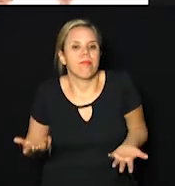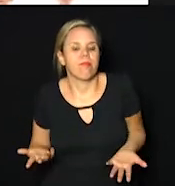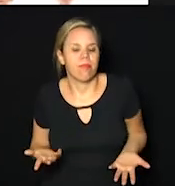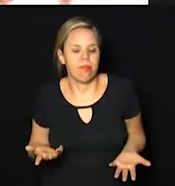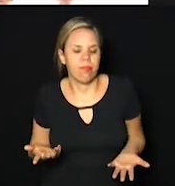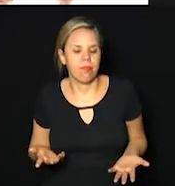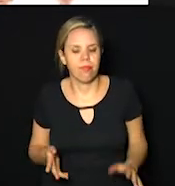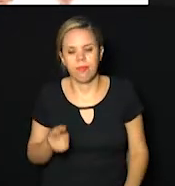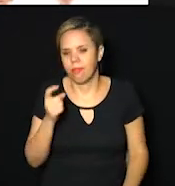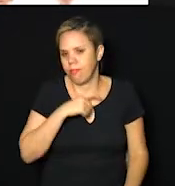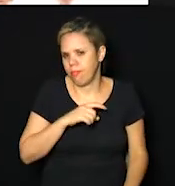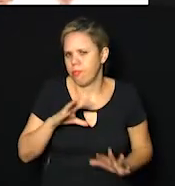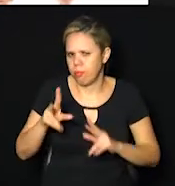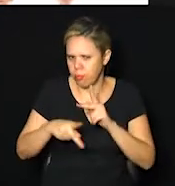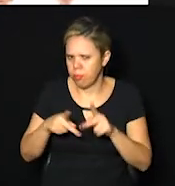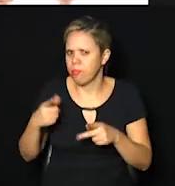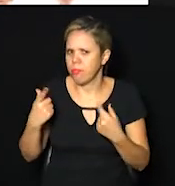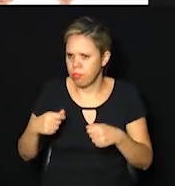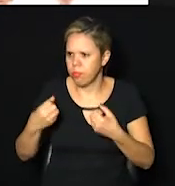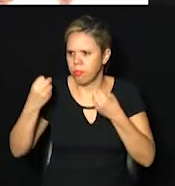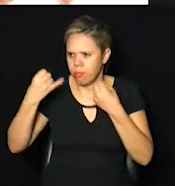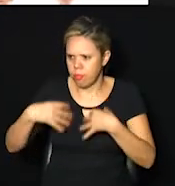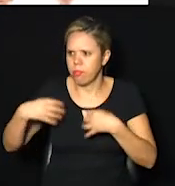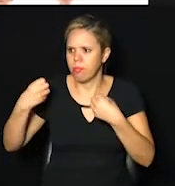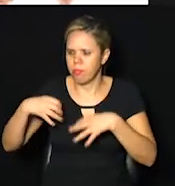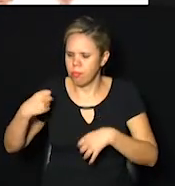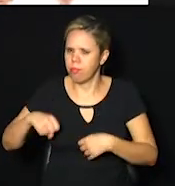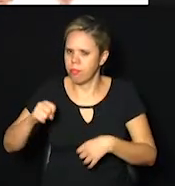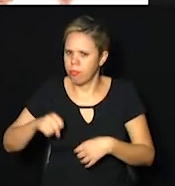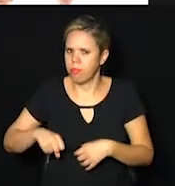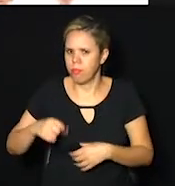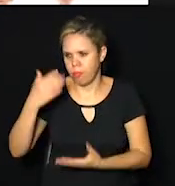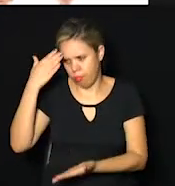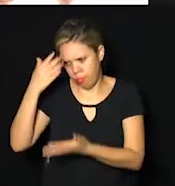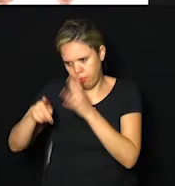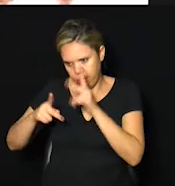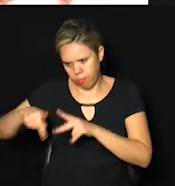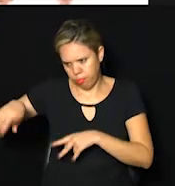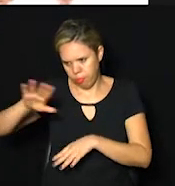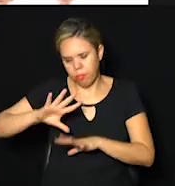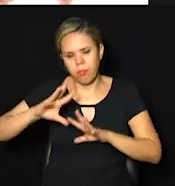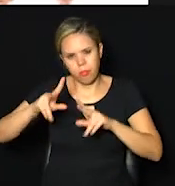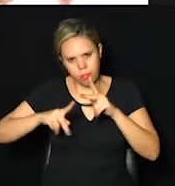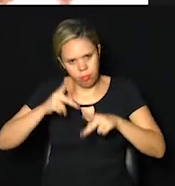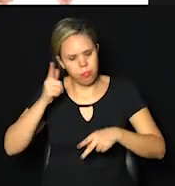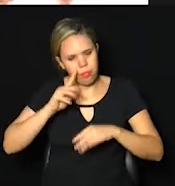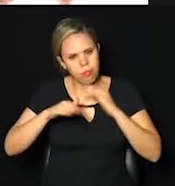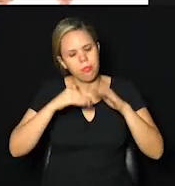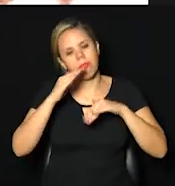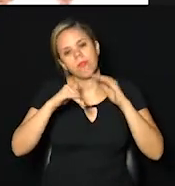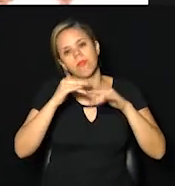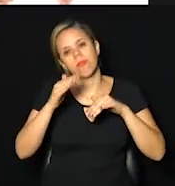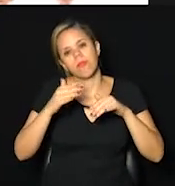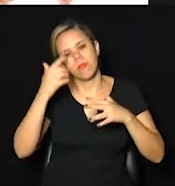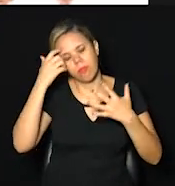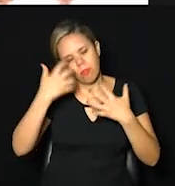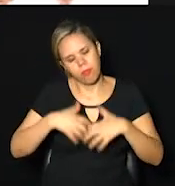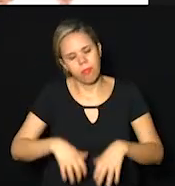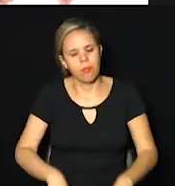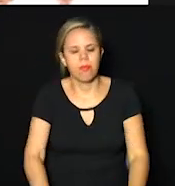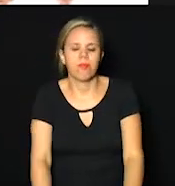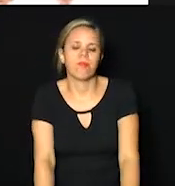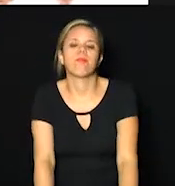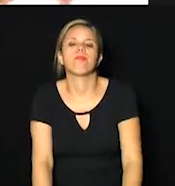mentira. Todo mundo tem explicações. Você pode não acreditar nas explicações das pessoas, mas todo mundo constrói racionalidade. Então